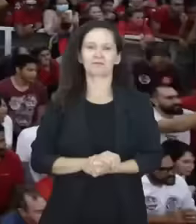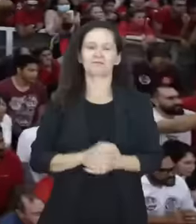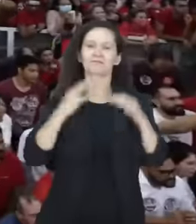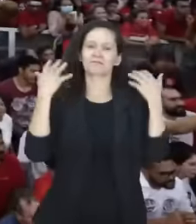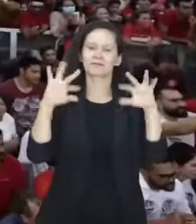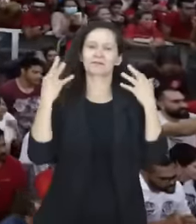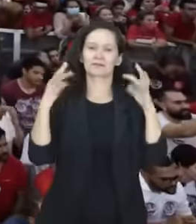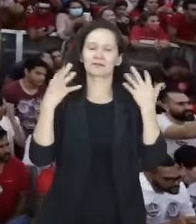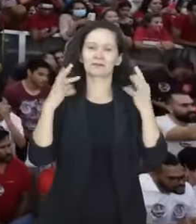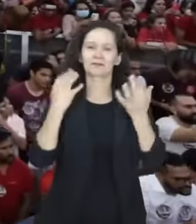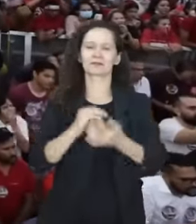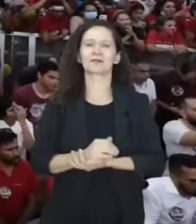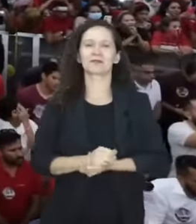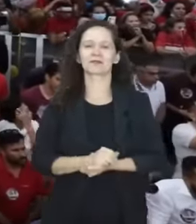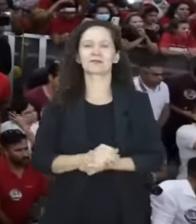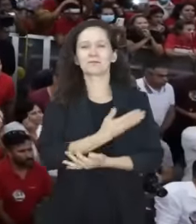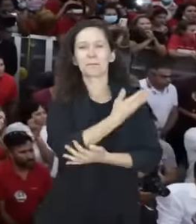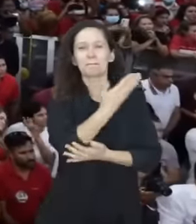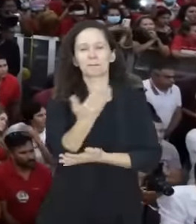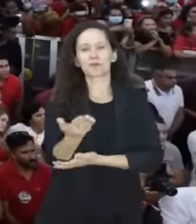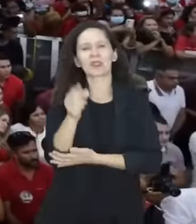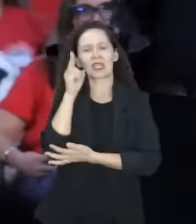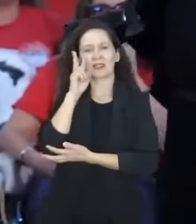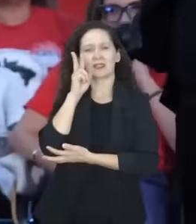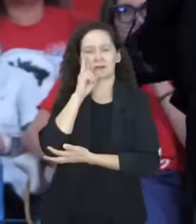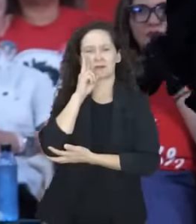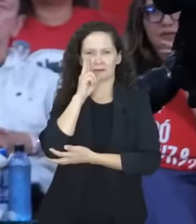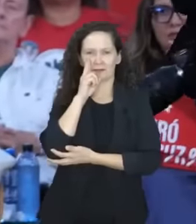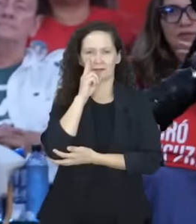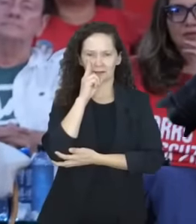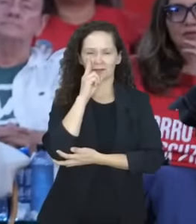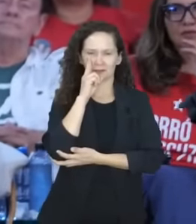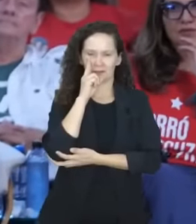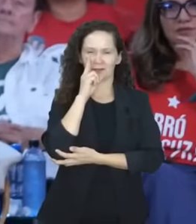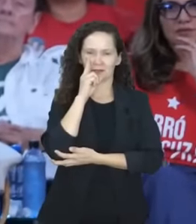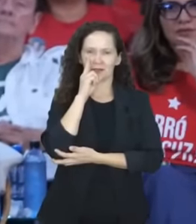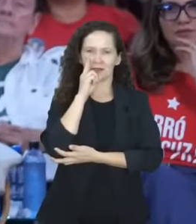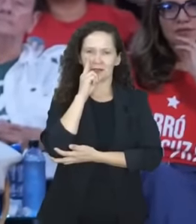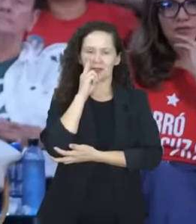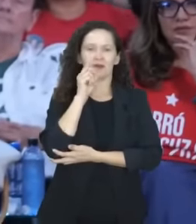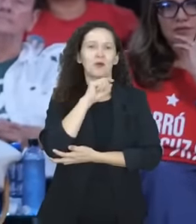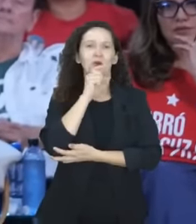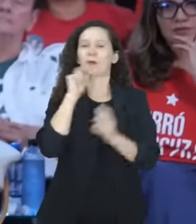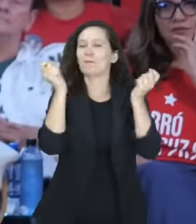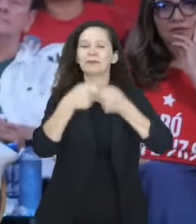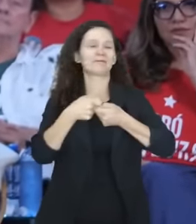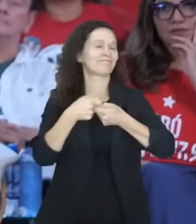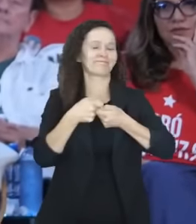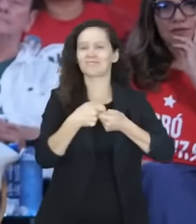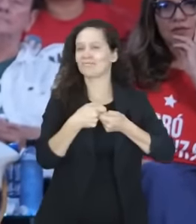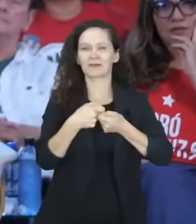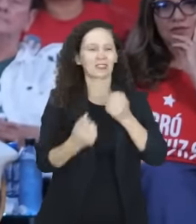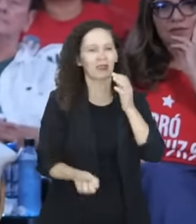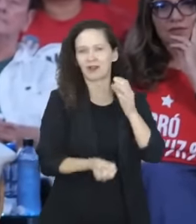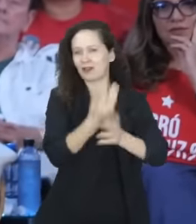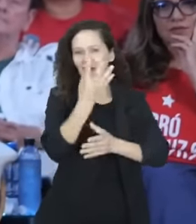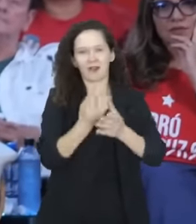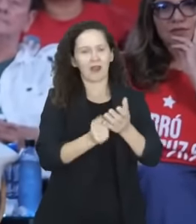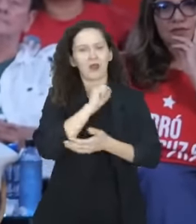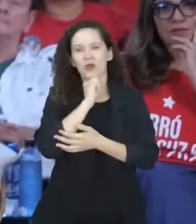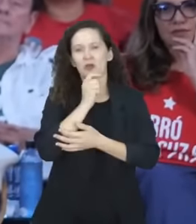Vocês estão lembrados? Era impossível fazer a transposição do